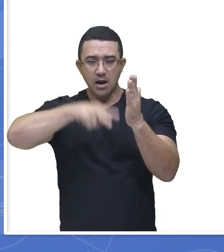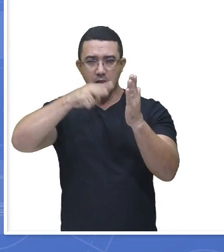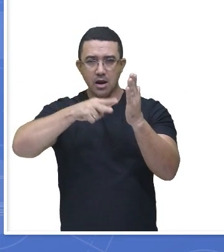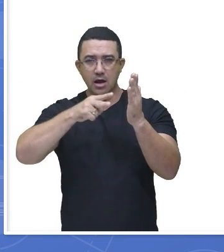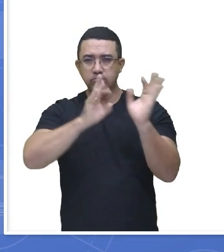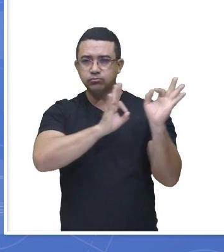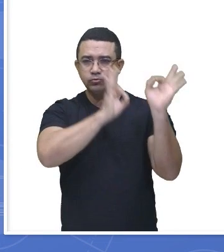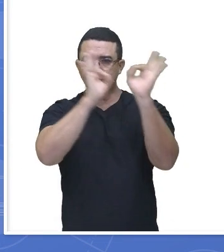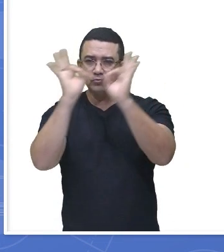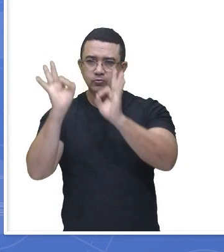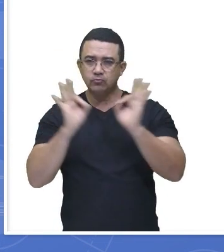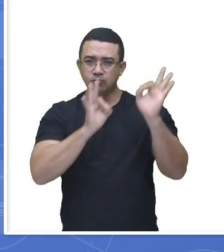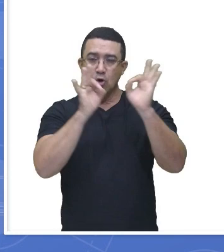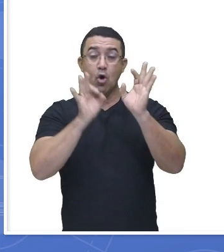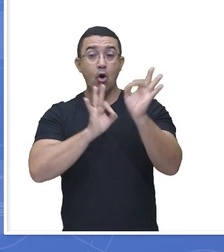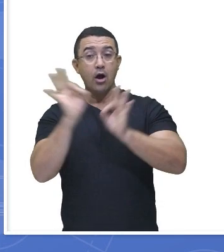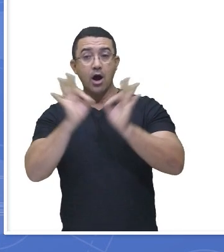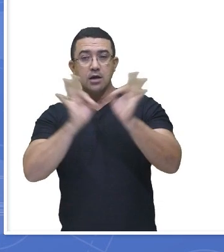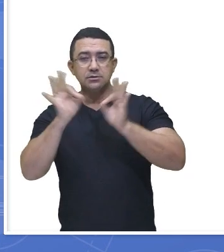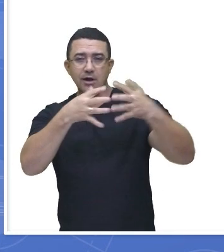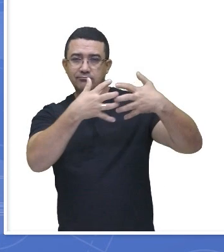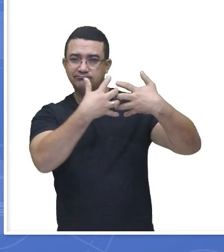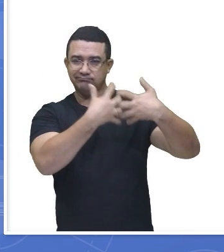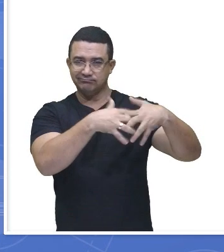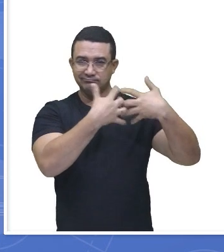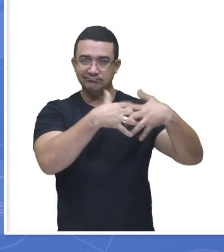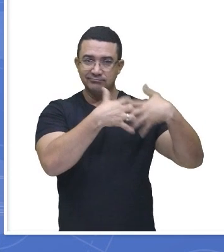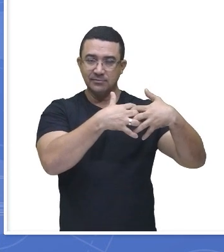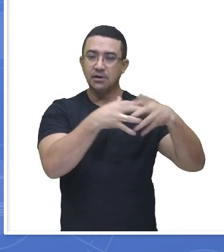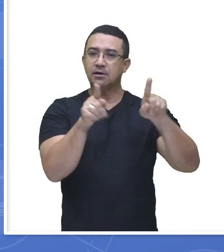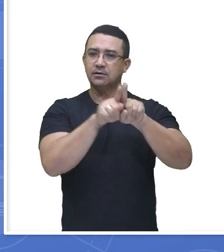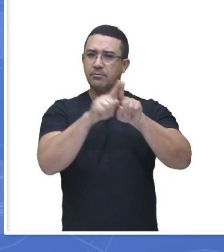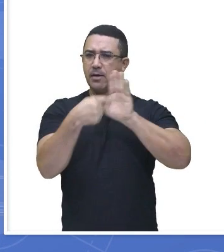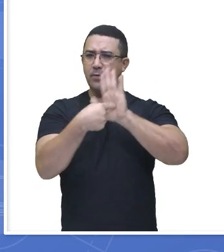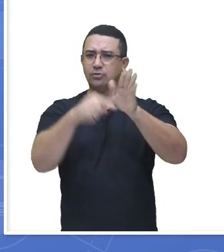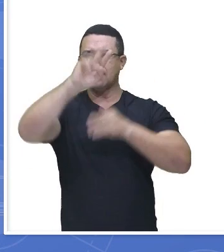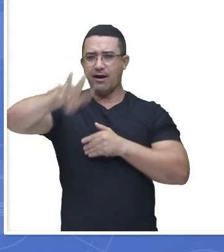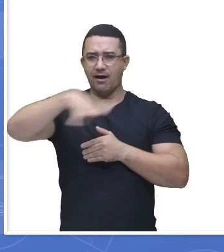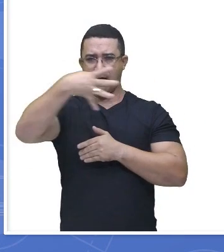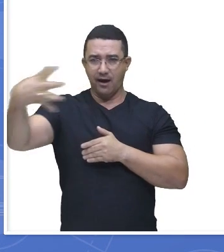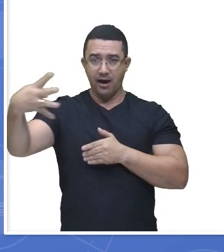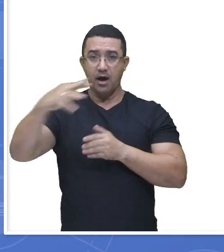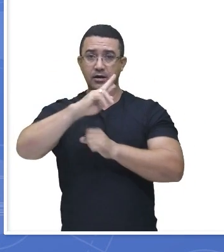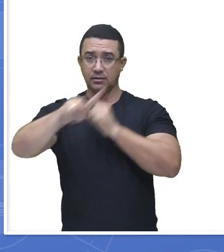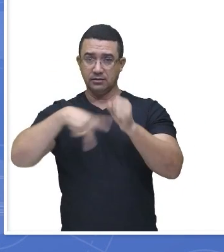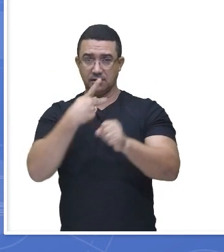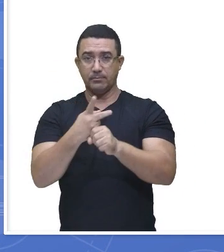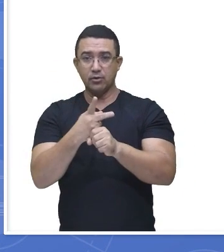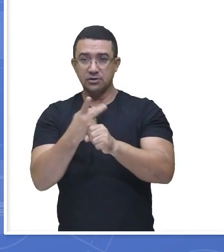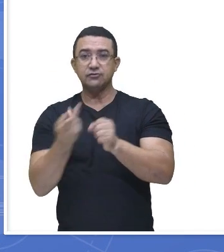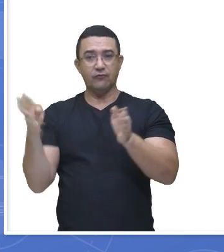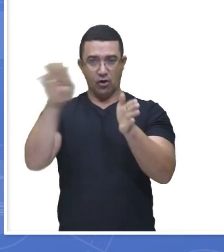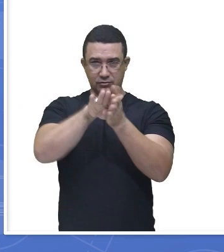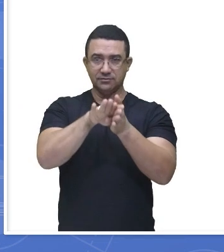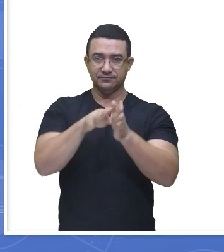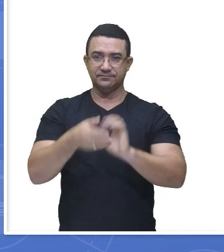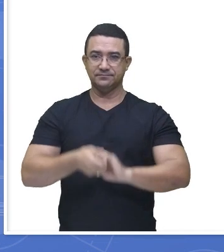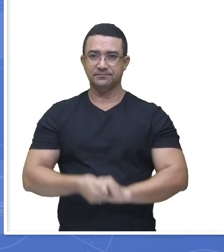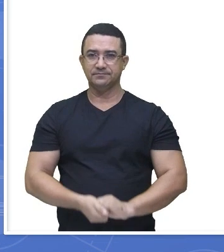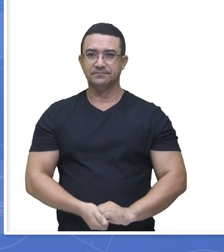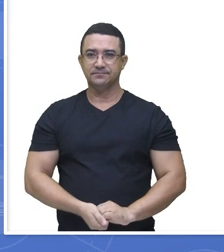bem, organizarem as ideias aí, como são apresentadas na tabela. E vamos lá, daqui a pouco a gente se vê, ok?